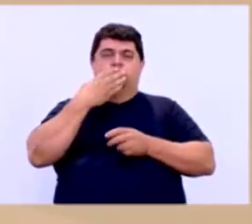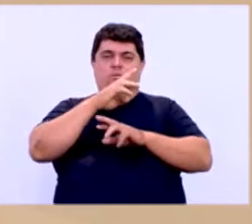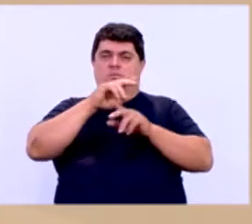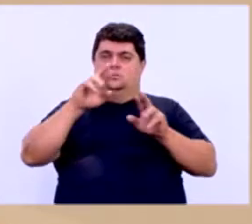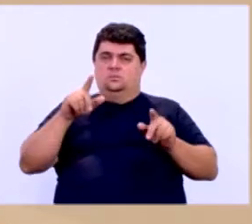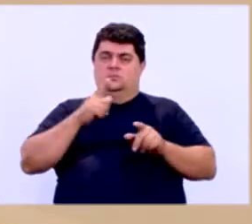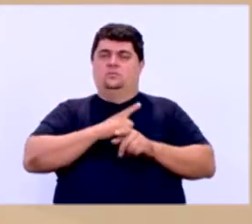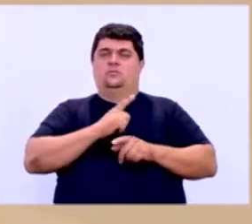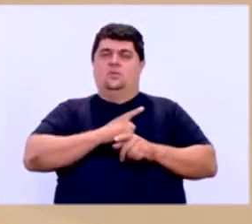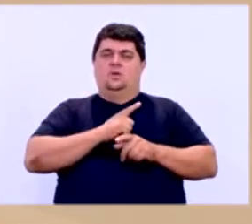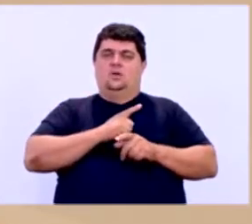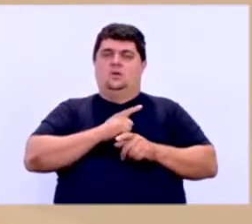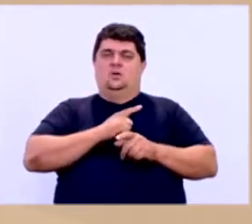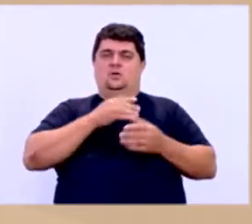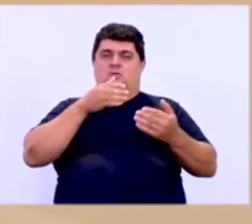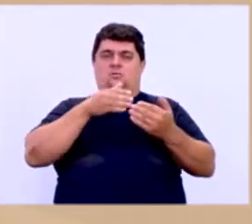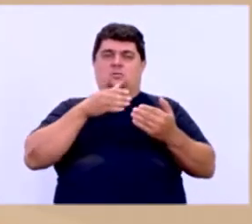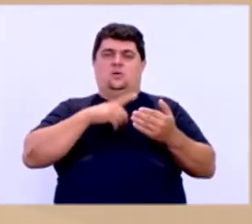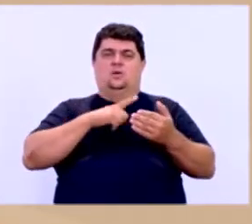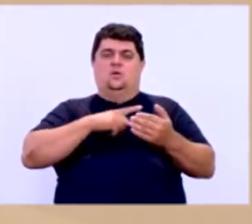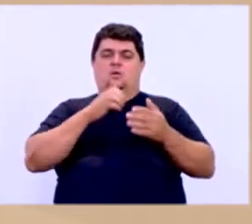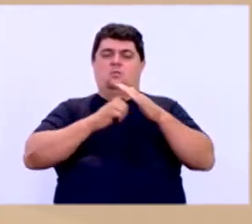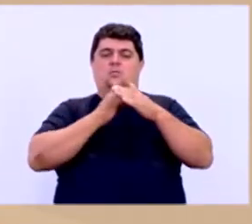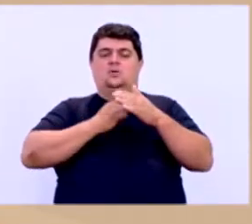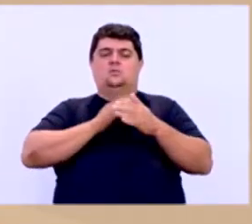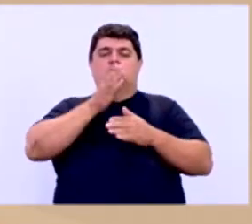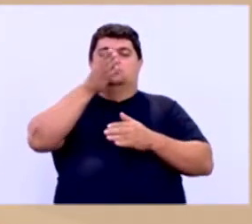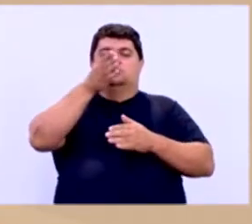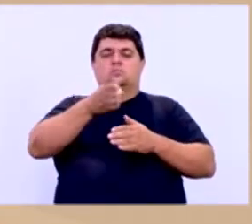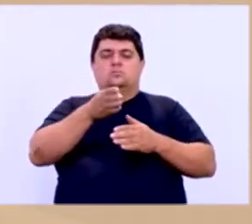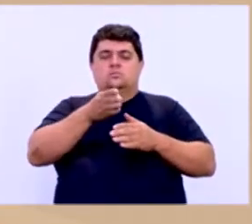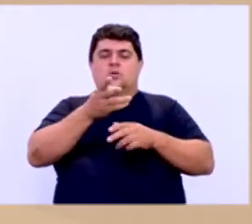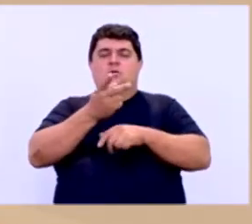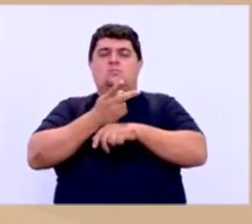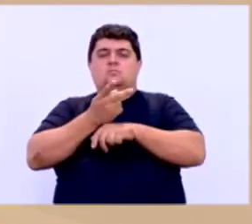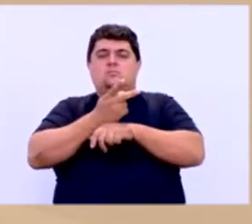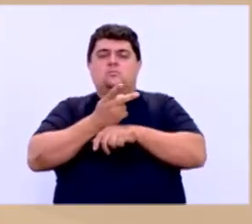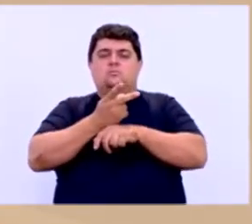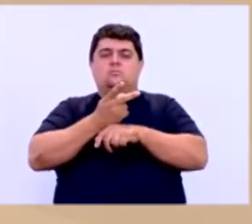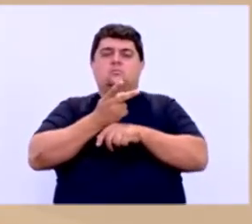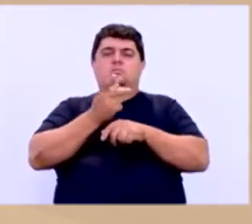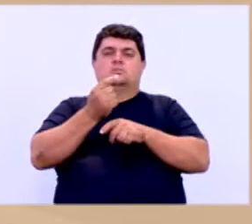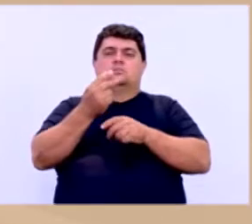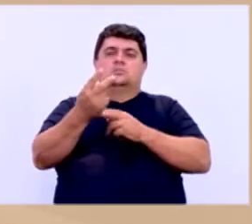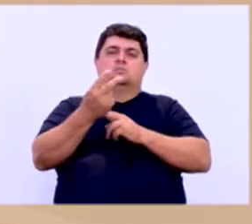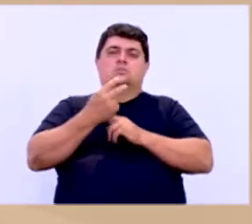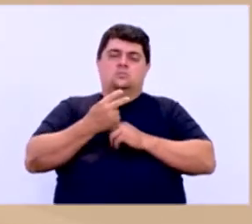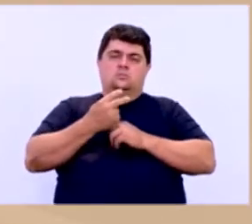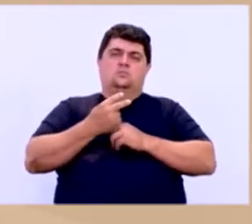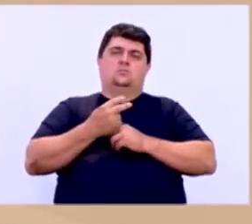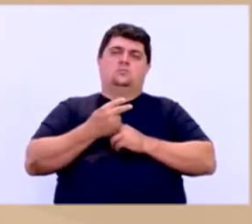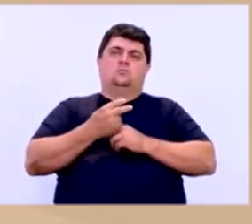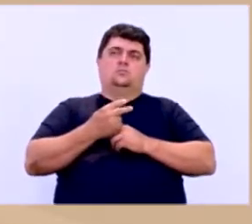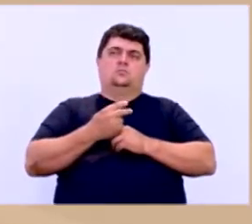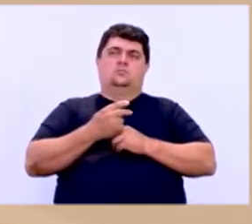o financiamento direto é onde a empresa ela busca um financiamento direto a instituições financeiras,